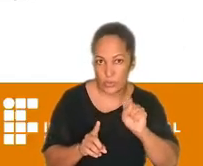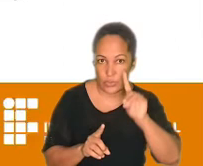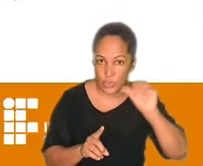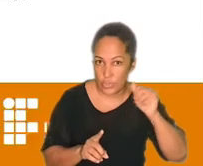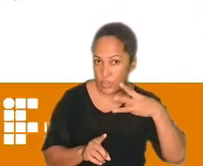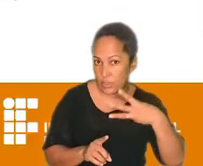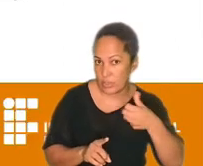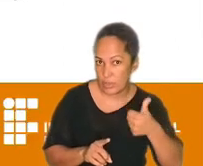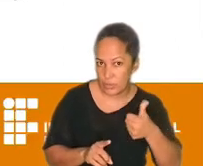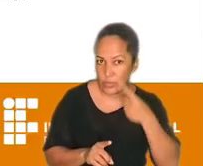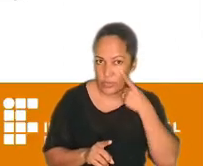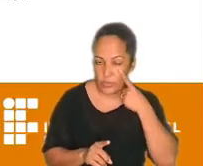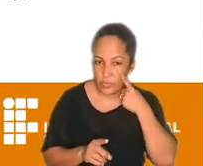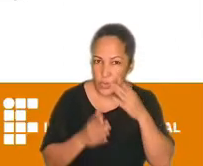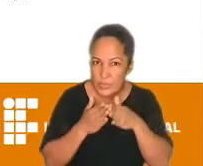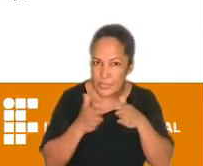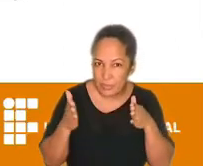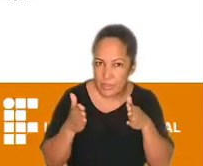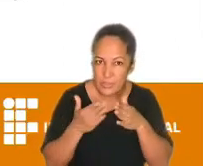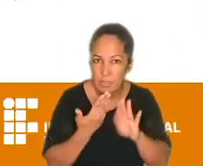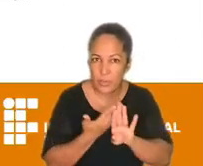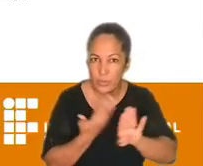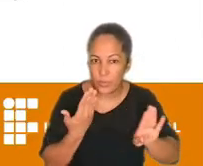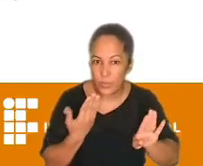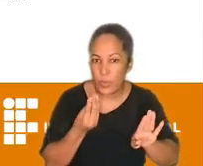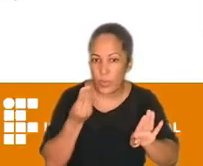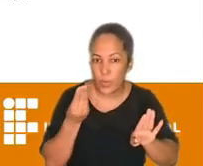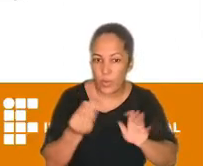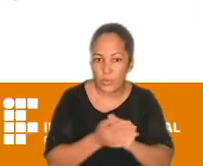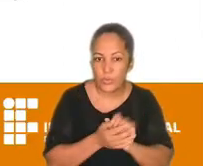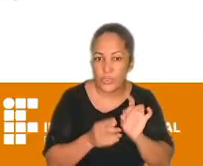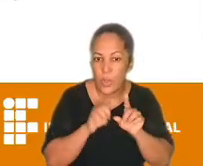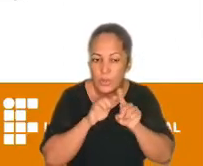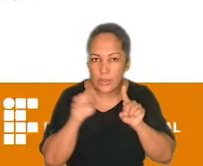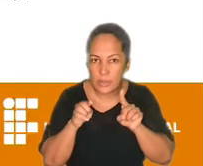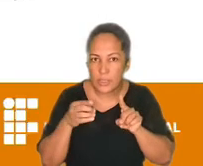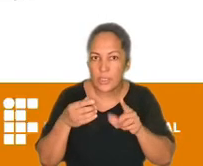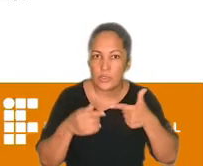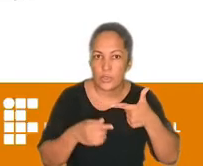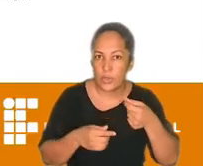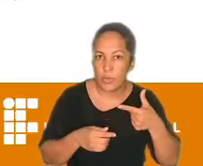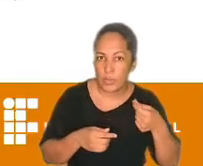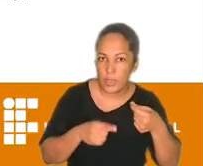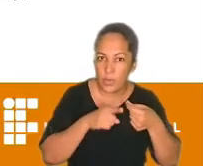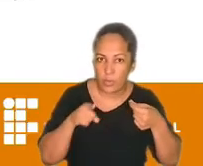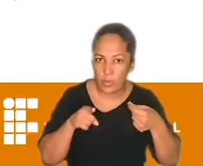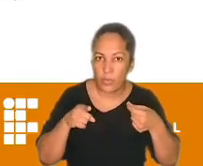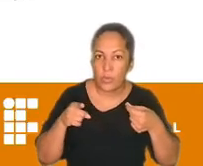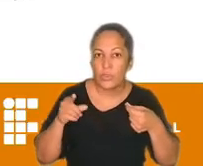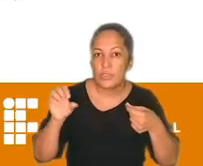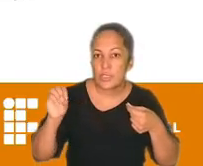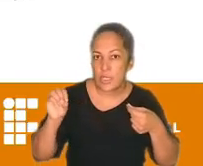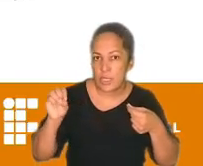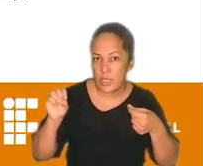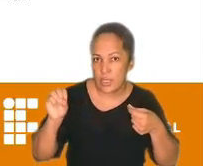A separação entre ano, mês e dia é feito com um tracinho, tá bom? E a gente coloca essa data entre aspas